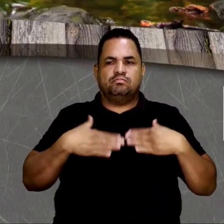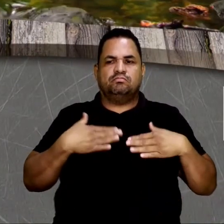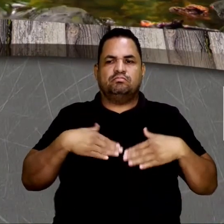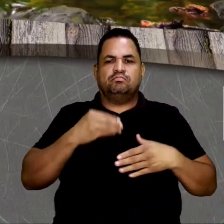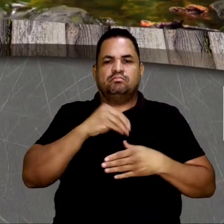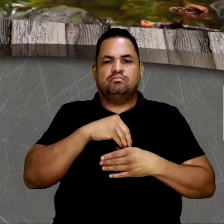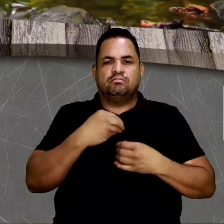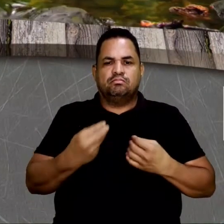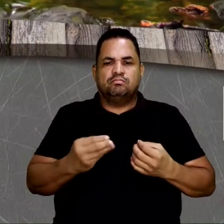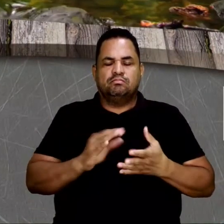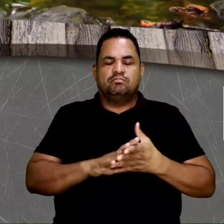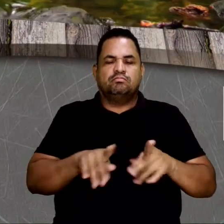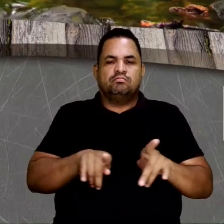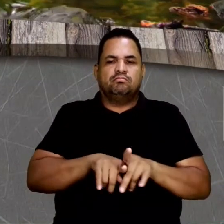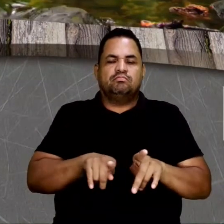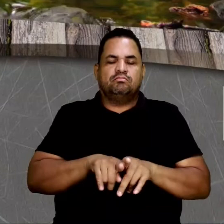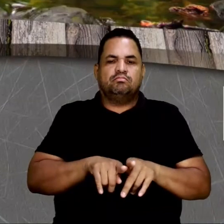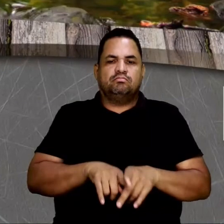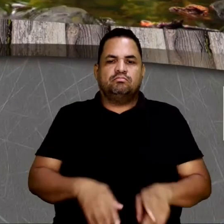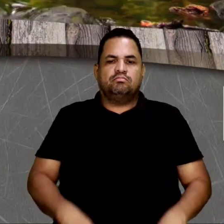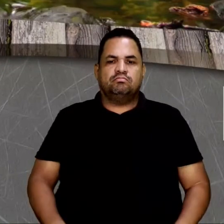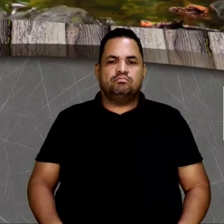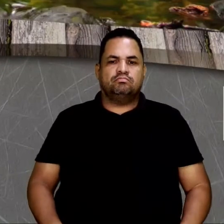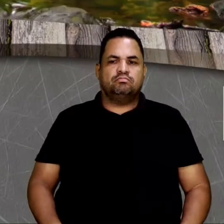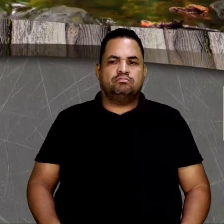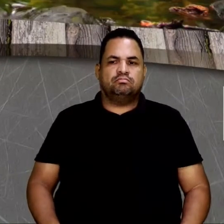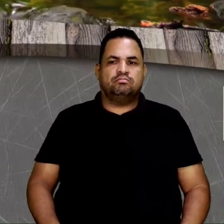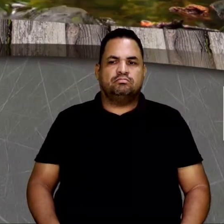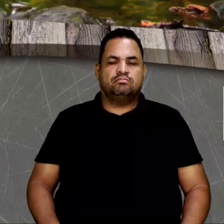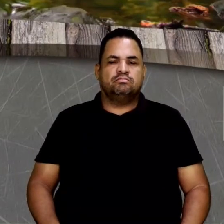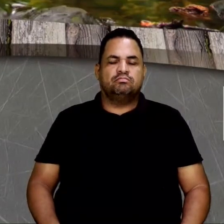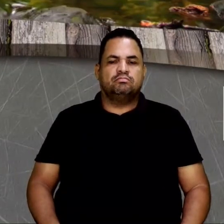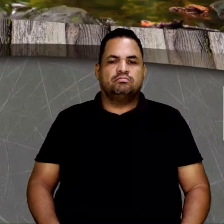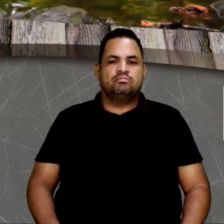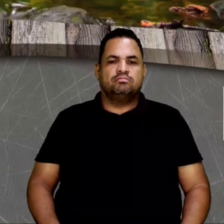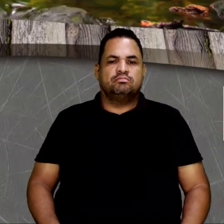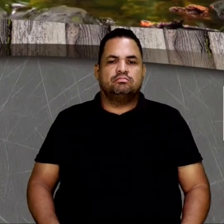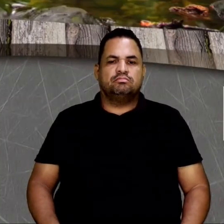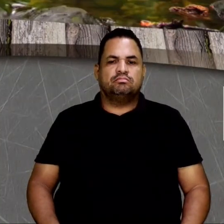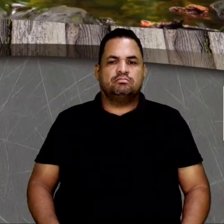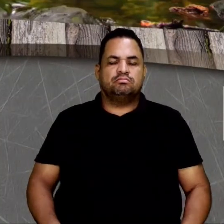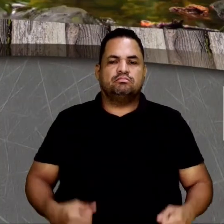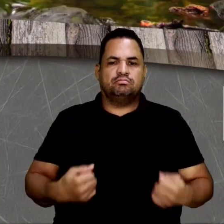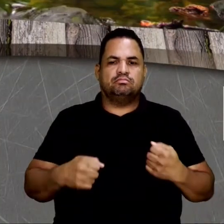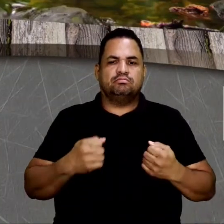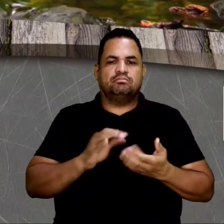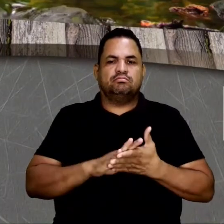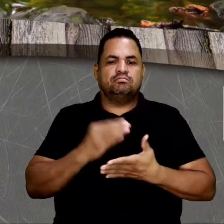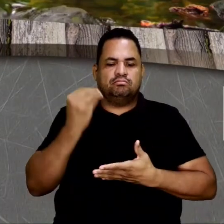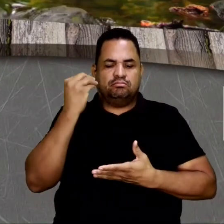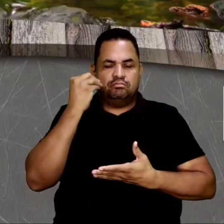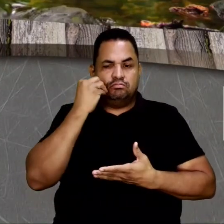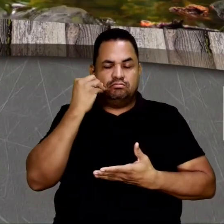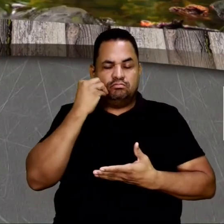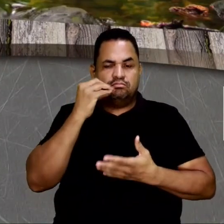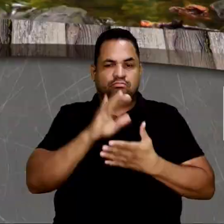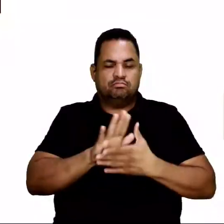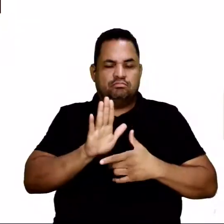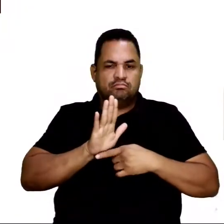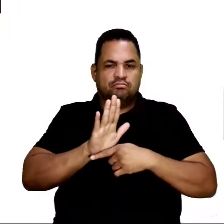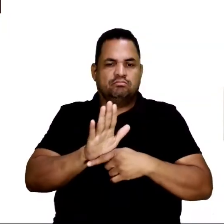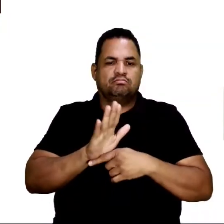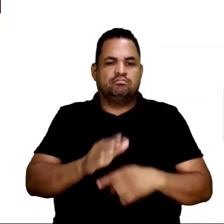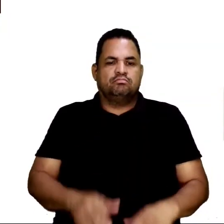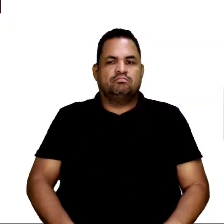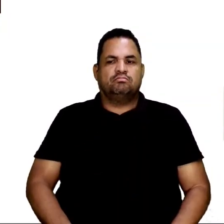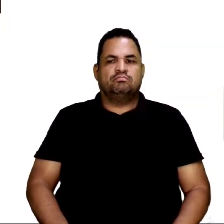externamente também. Às vezes algumas coisas não dependem só da gente, mas a gente pode tentar dar aí uma ajudinha, não é? Vamos para a tela,